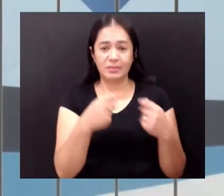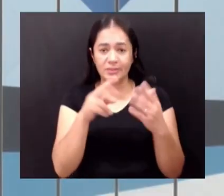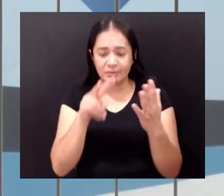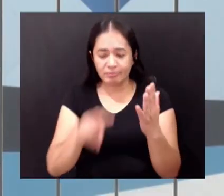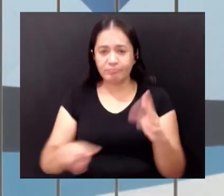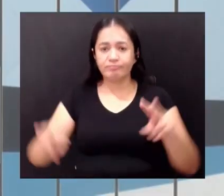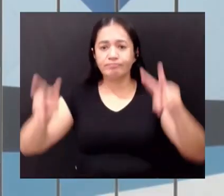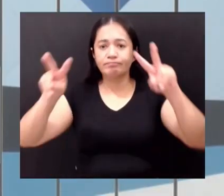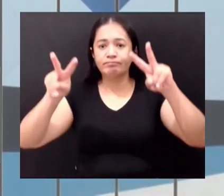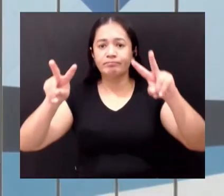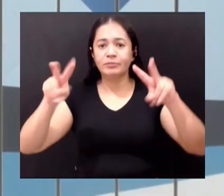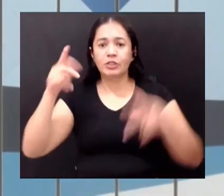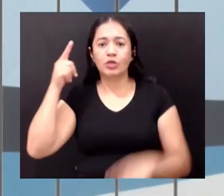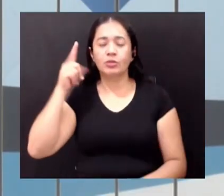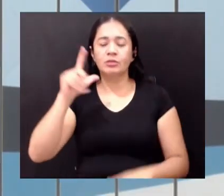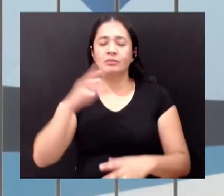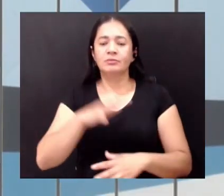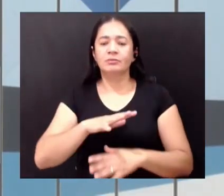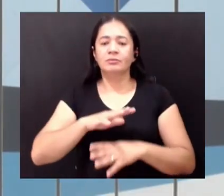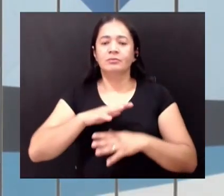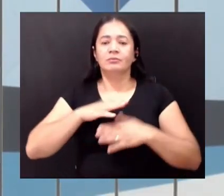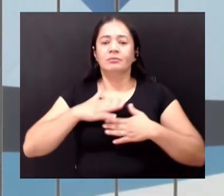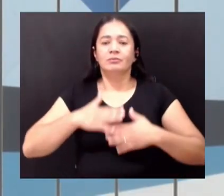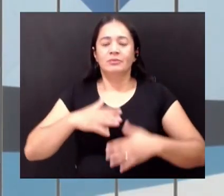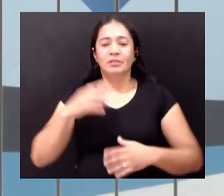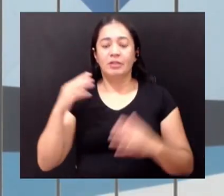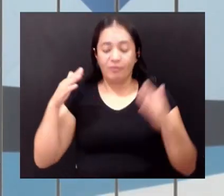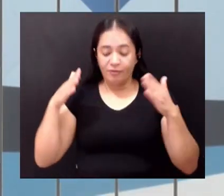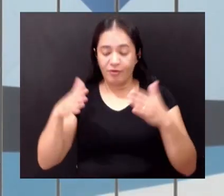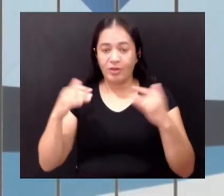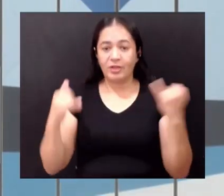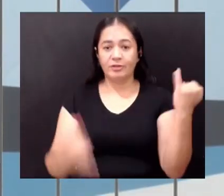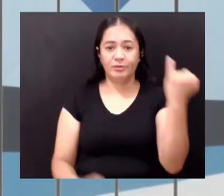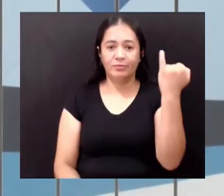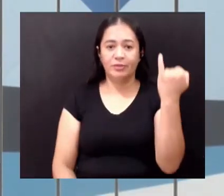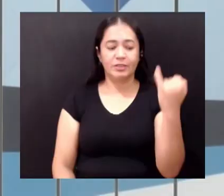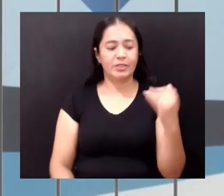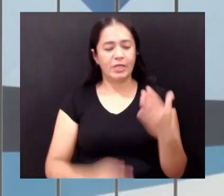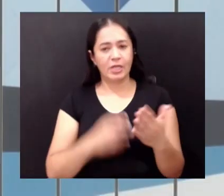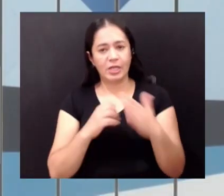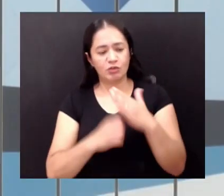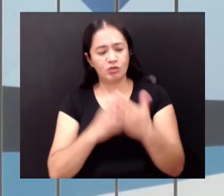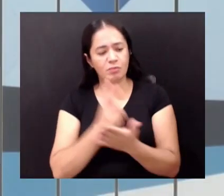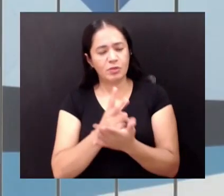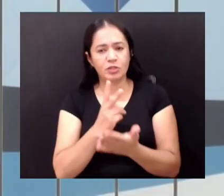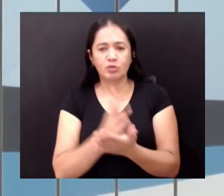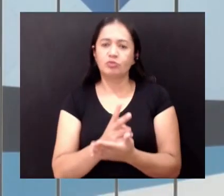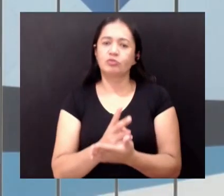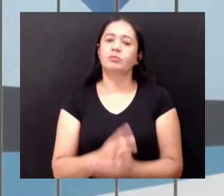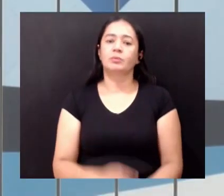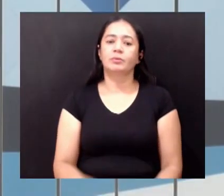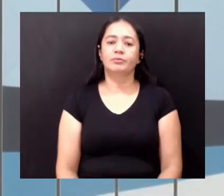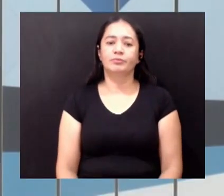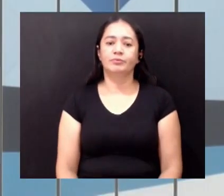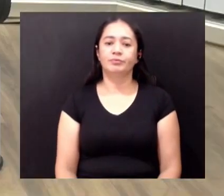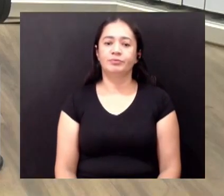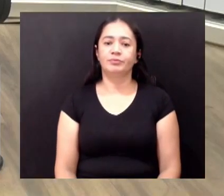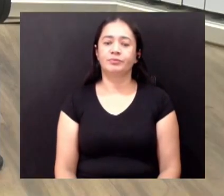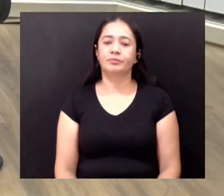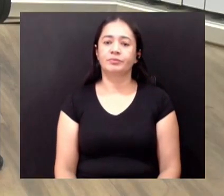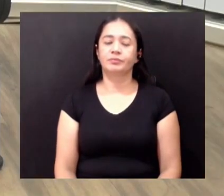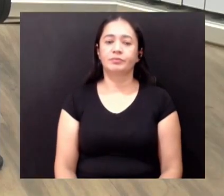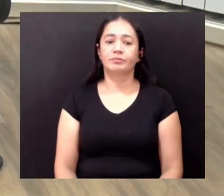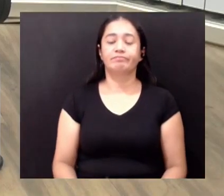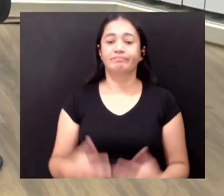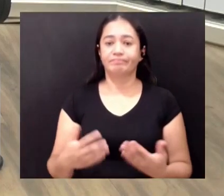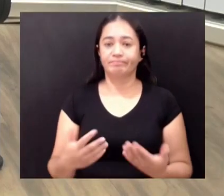respirar e focar no que é importante, né? Que é manter a sua empresa em pé, funcionando e trabalhando. Ou seja, essa queda do